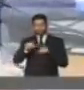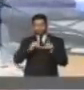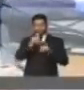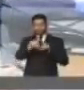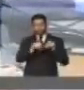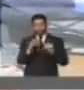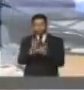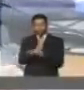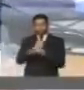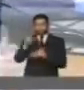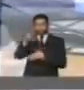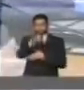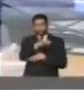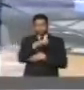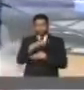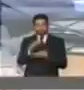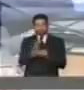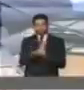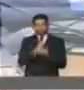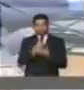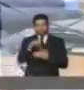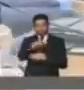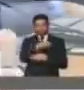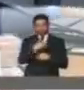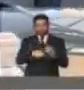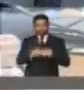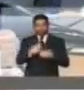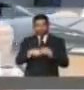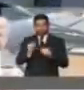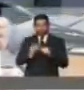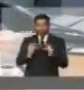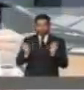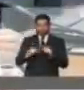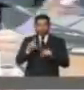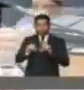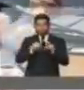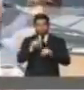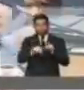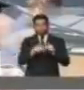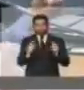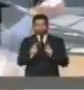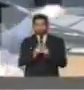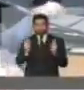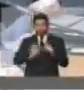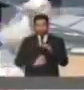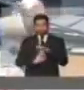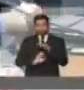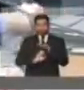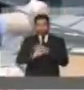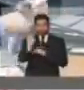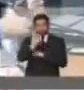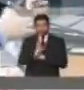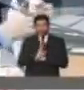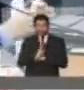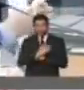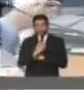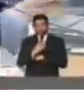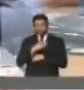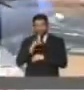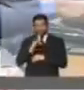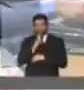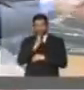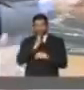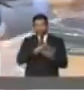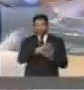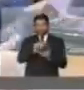em determinados setores para que pudessem ser eleitos os grandes empresários brasileiros